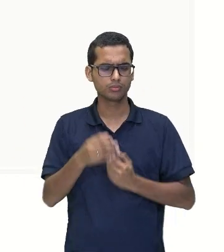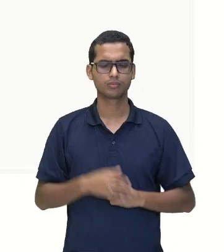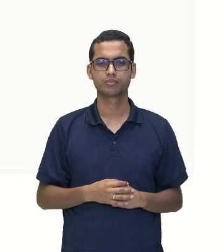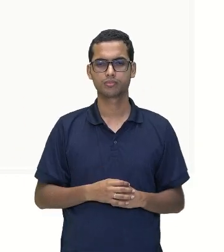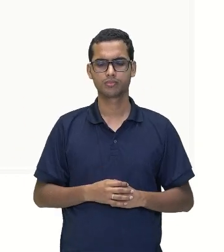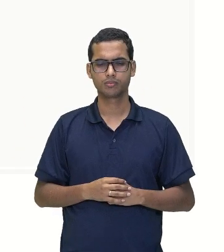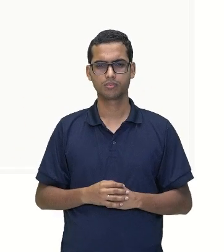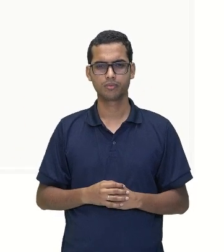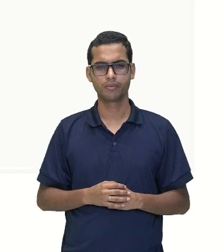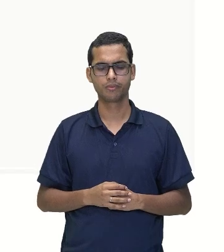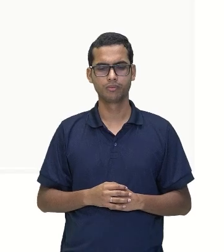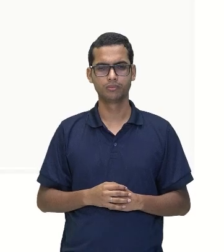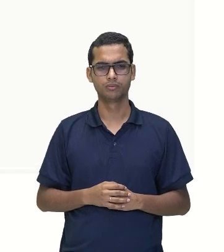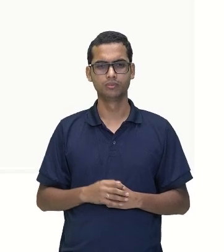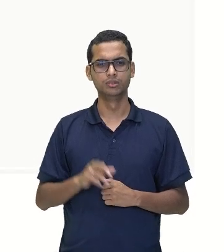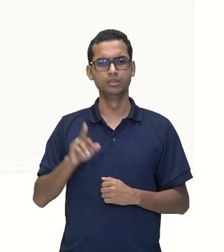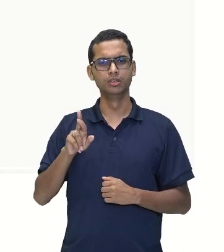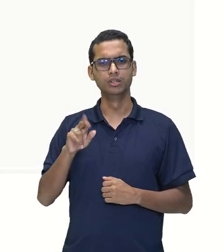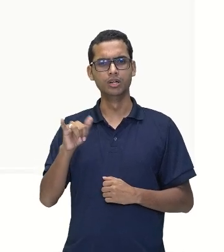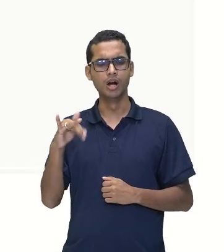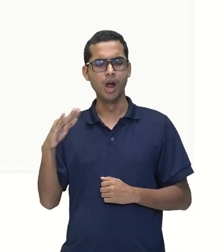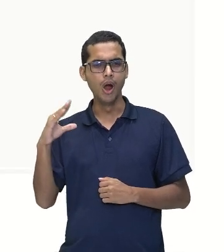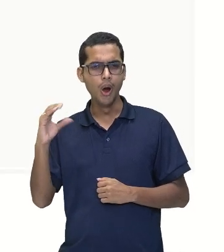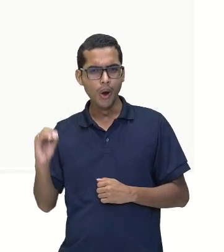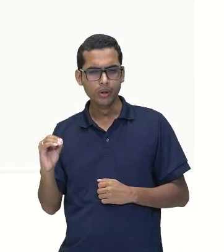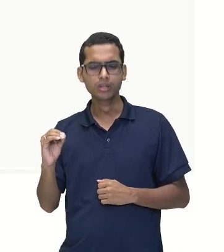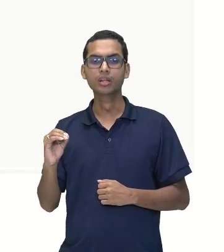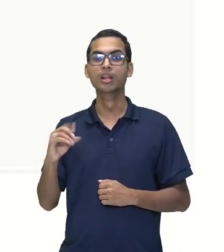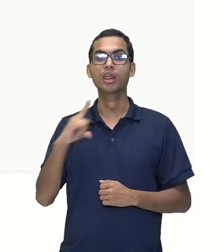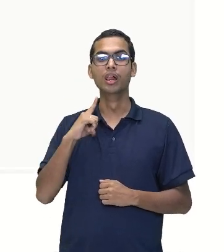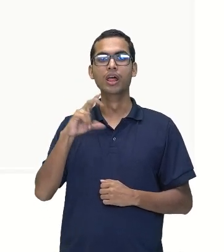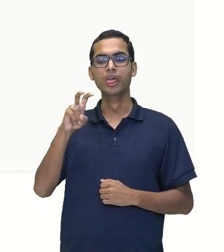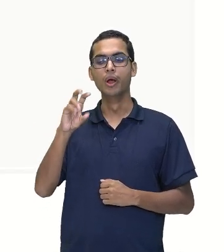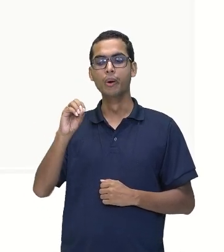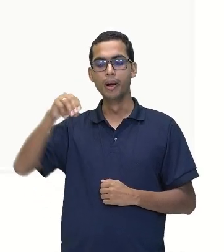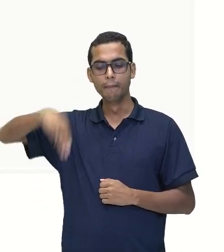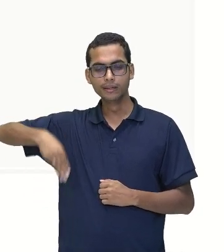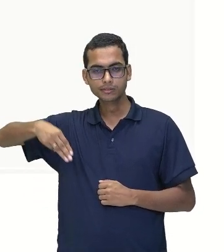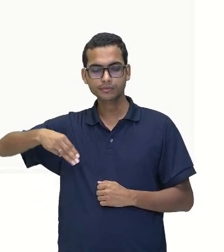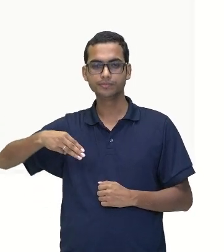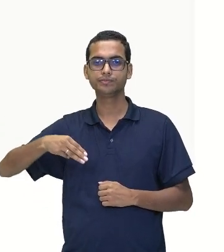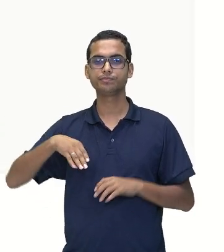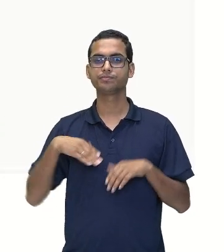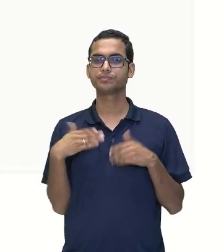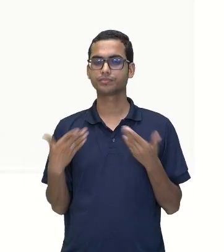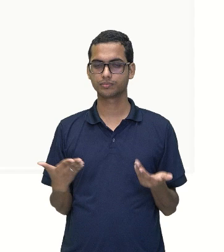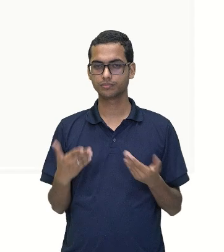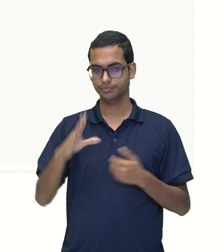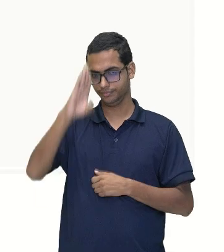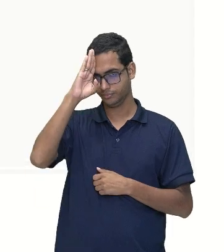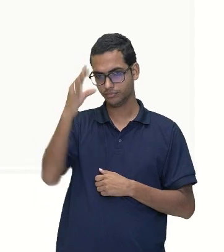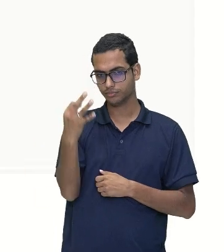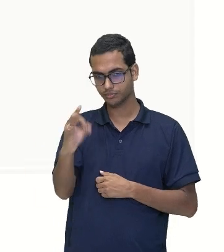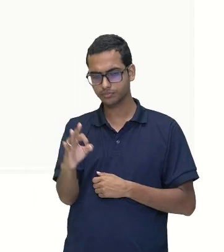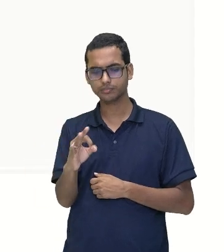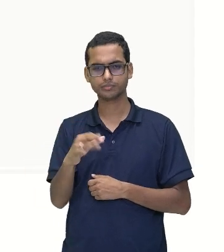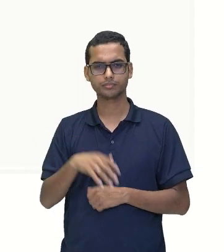dessa circunferência, né, é de 50 metros. Mas o raio de qual circunferência? Da circunferência maior,